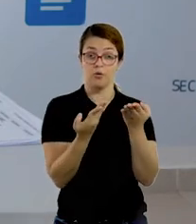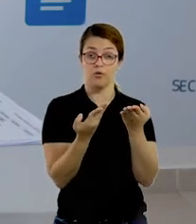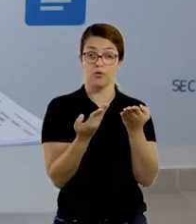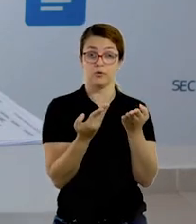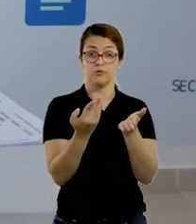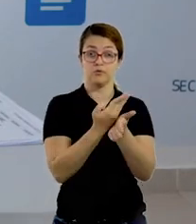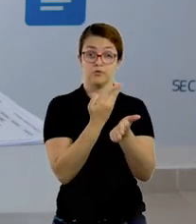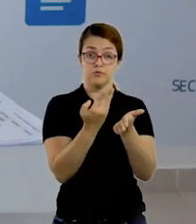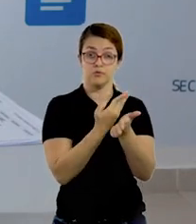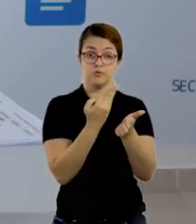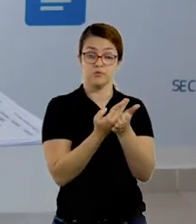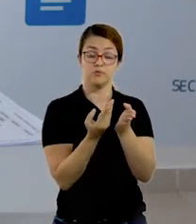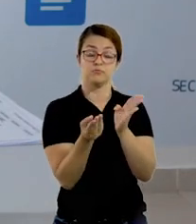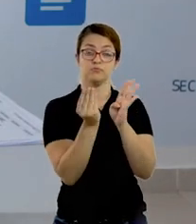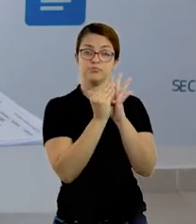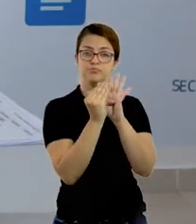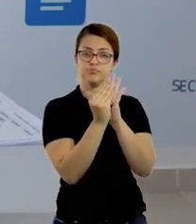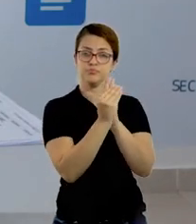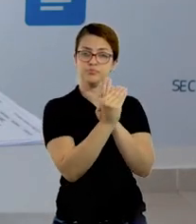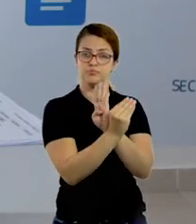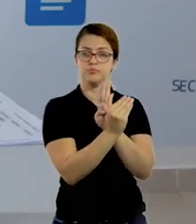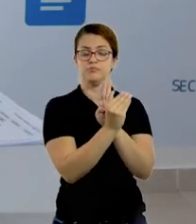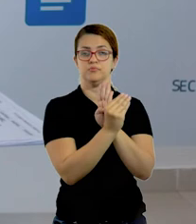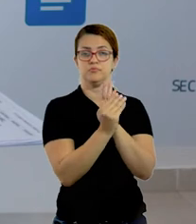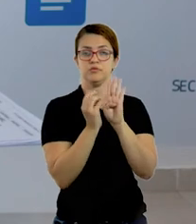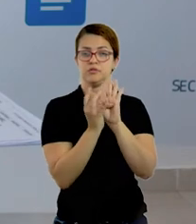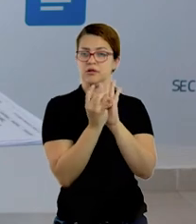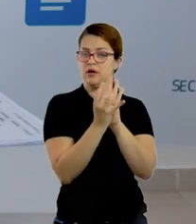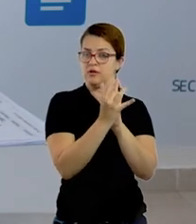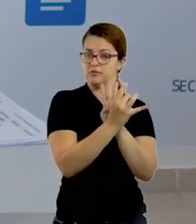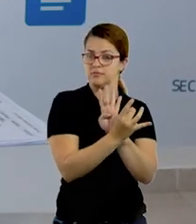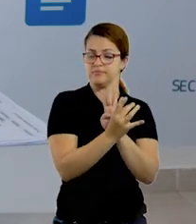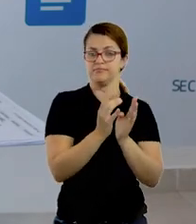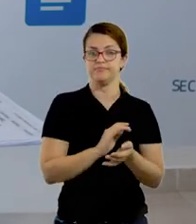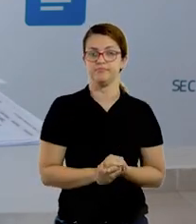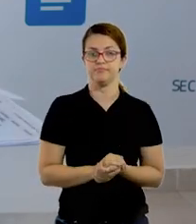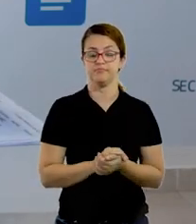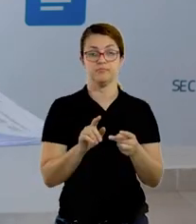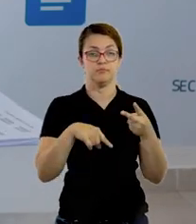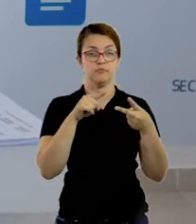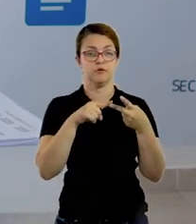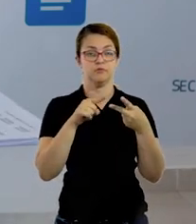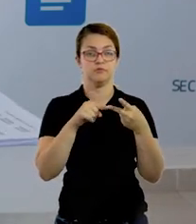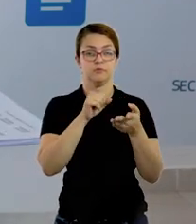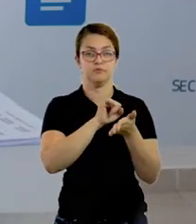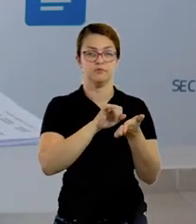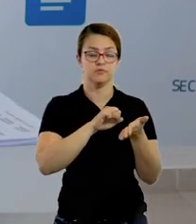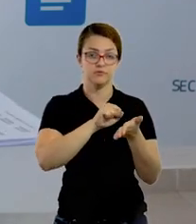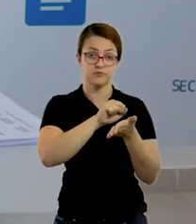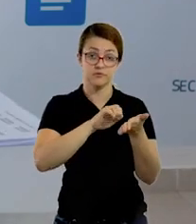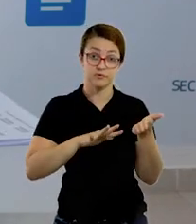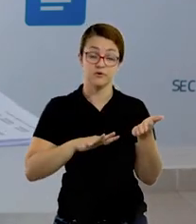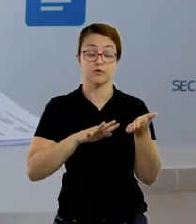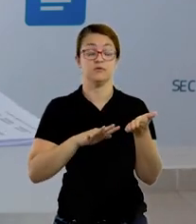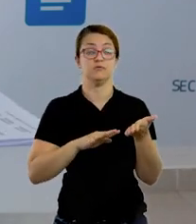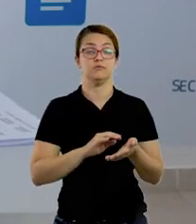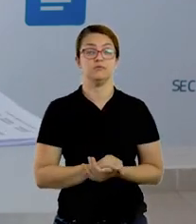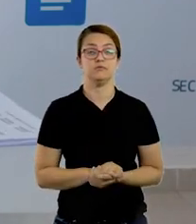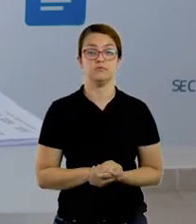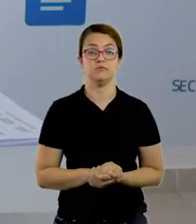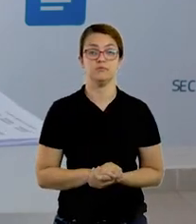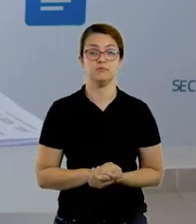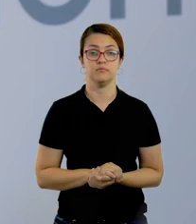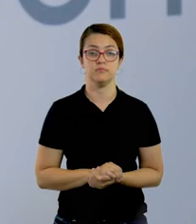caderno o valor posicional de cada número. Vamos para a nossa segunda atividade. O que vocês vão fazer na